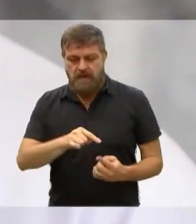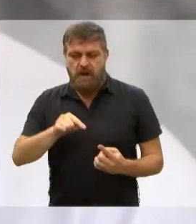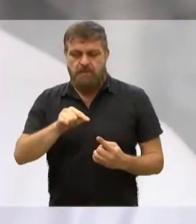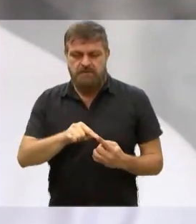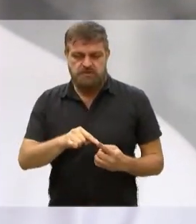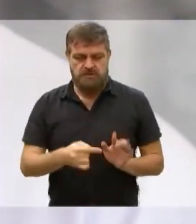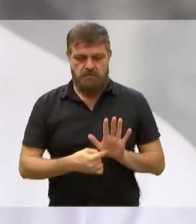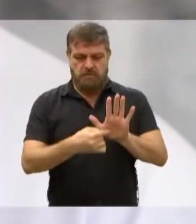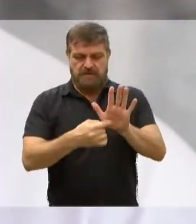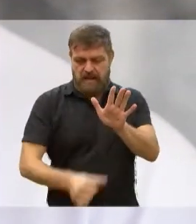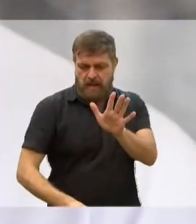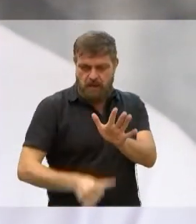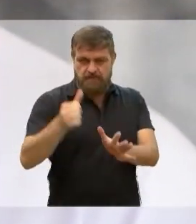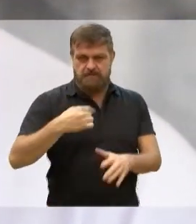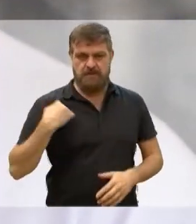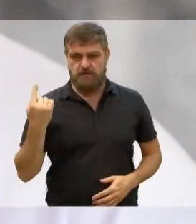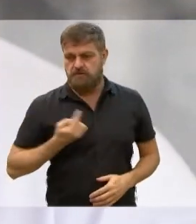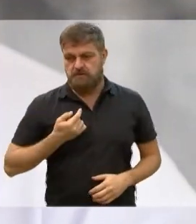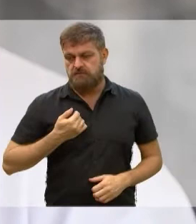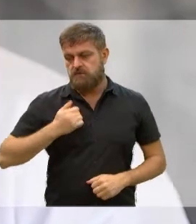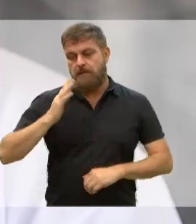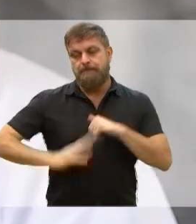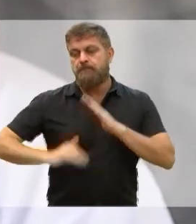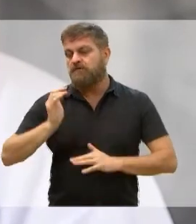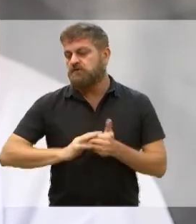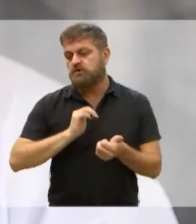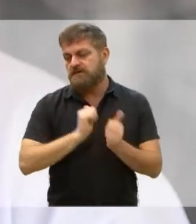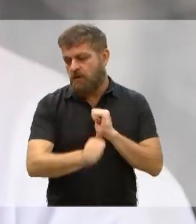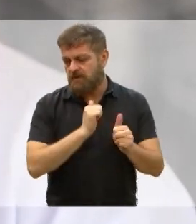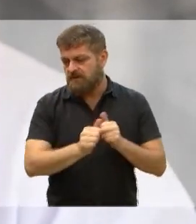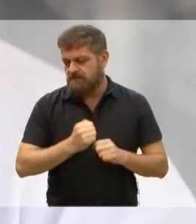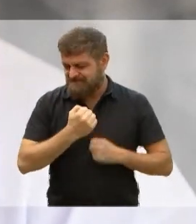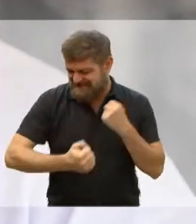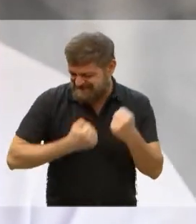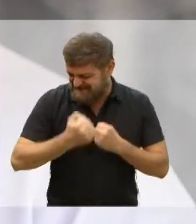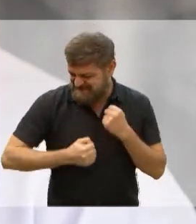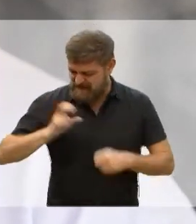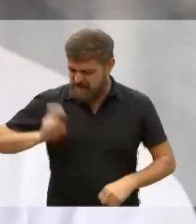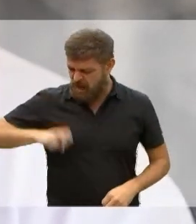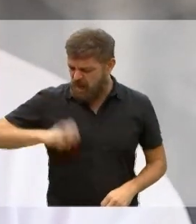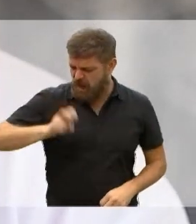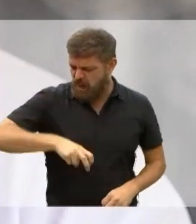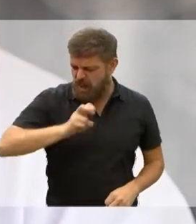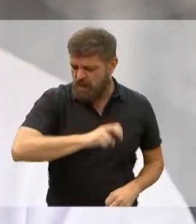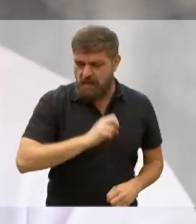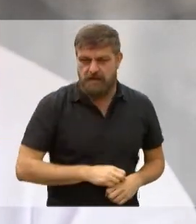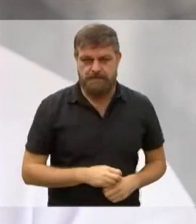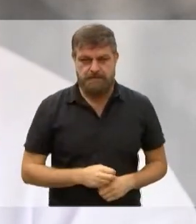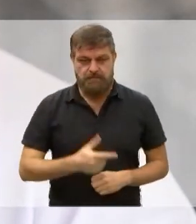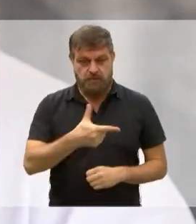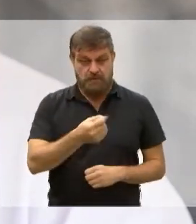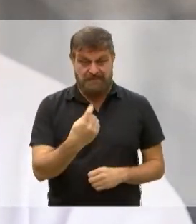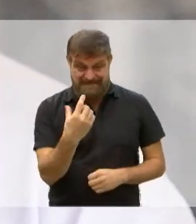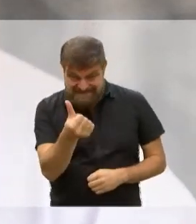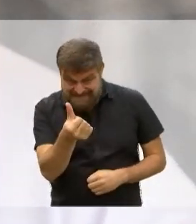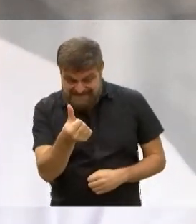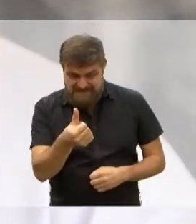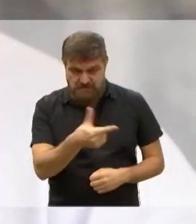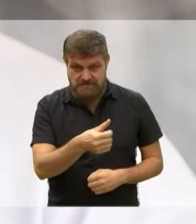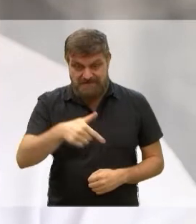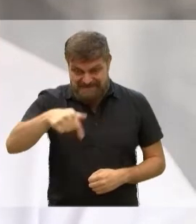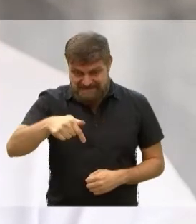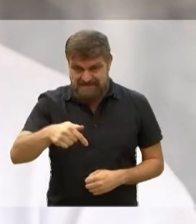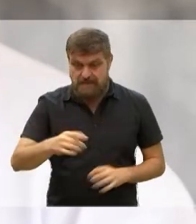intenção, até por conta de que não somos atletas, mas foram 2 provas, em 2016 e 2017, as